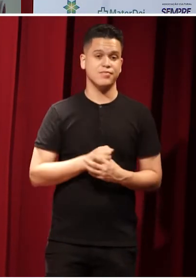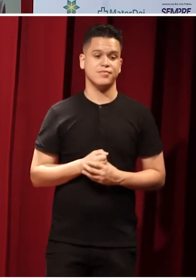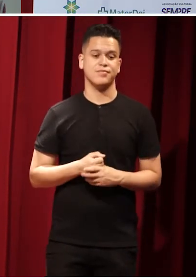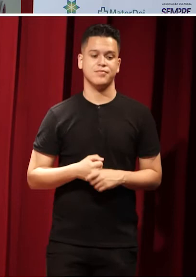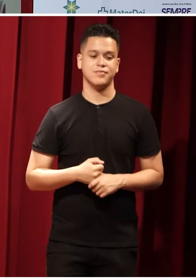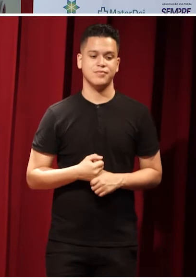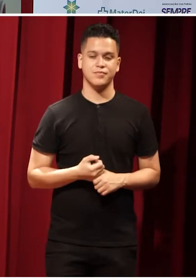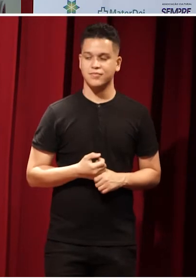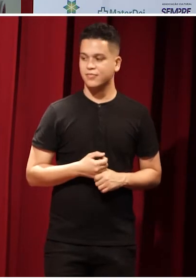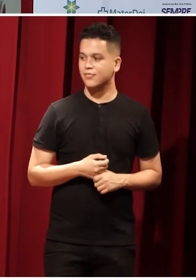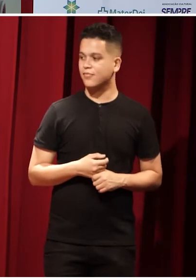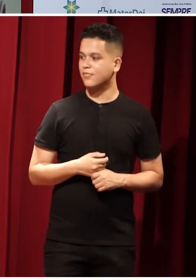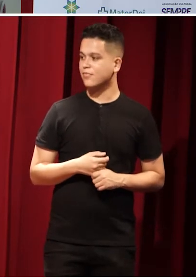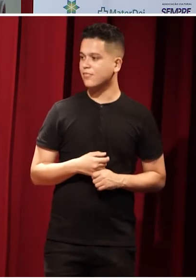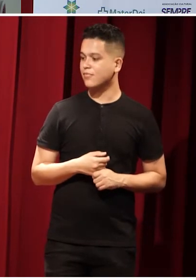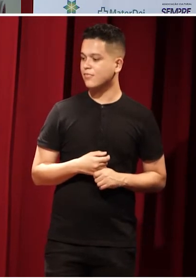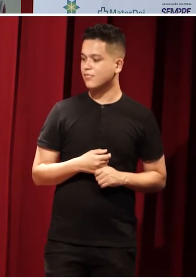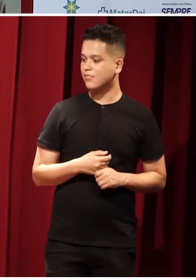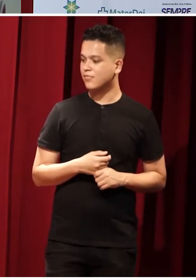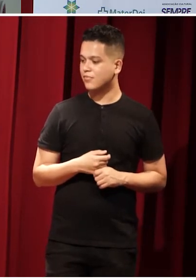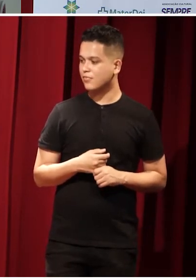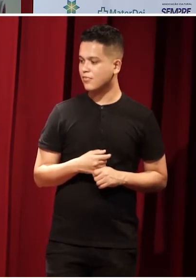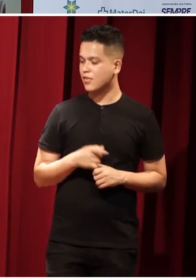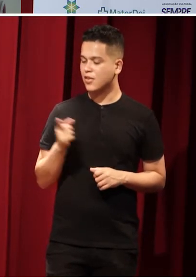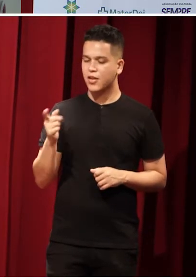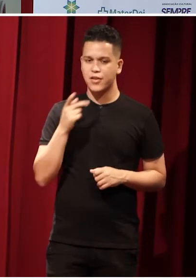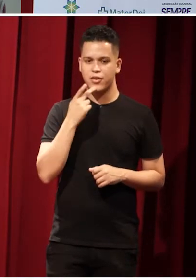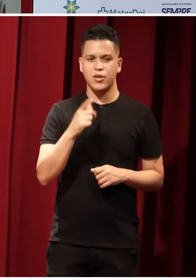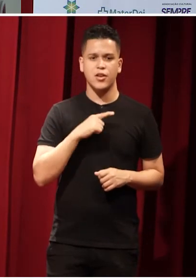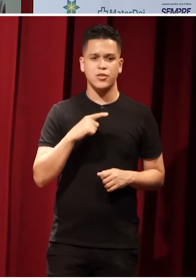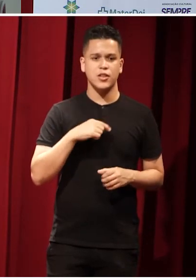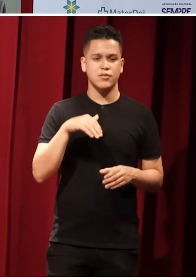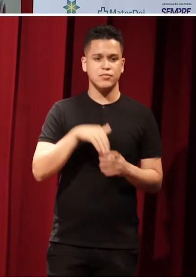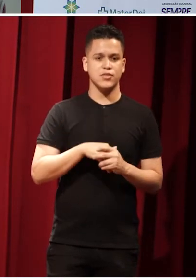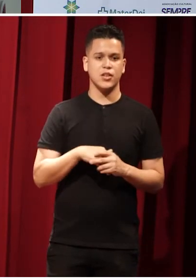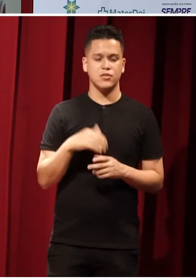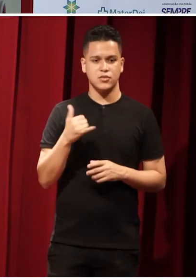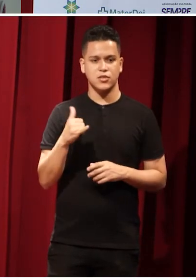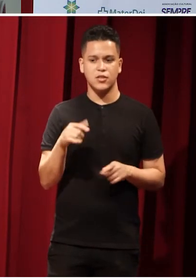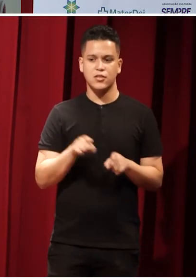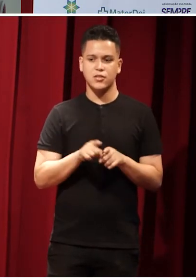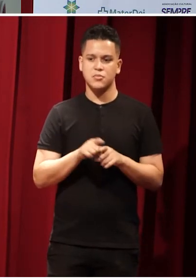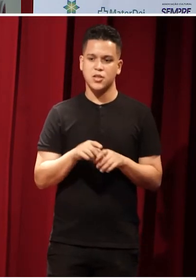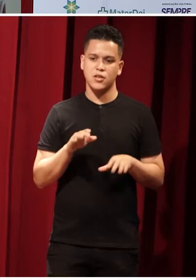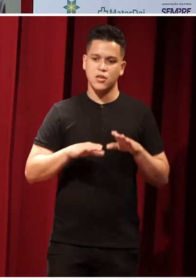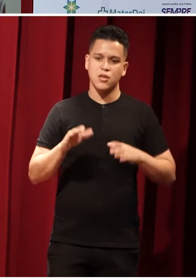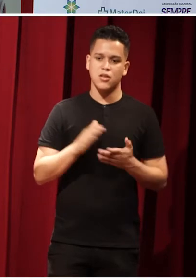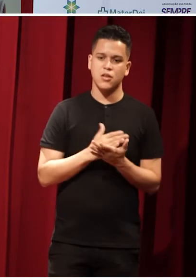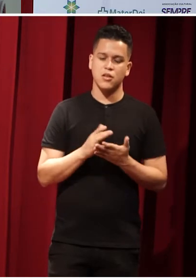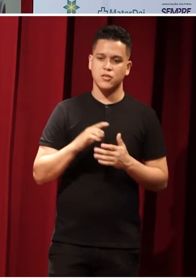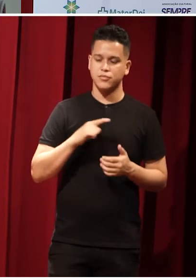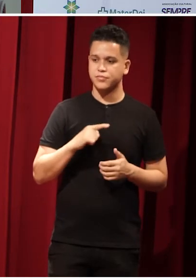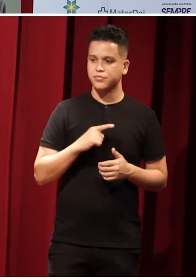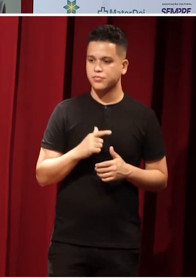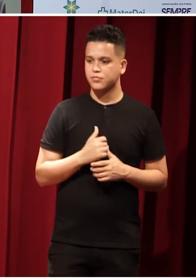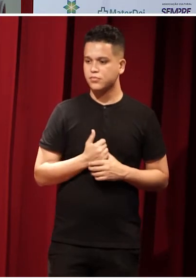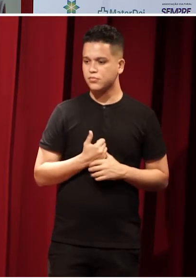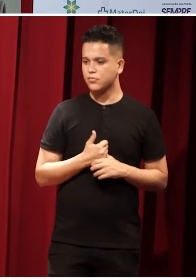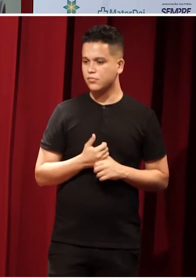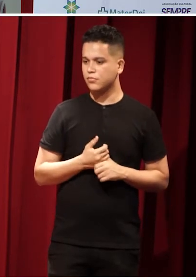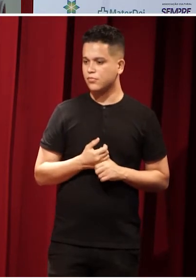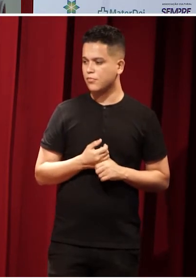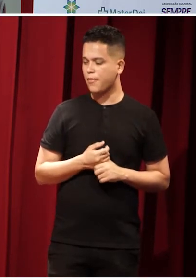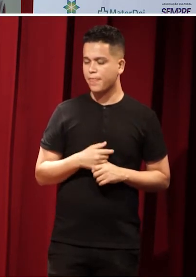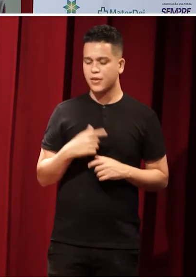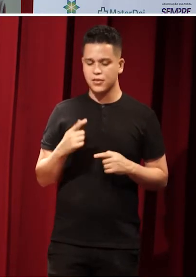criadas em Manaus. Tem um telefone celular hoje em dia, essa maquininha? Não tem um telefone celular com ela hoje? Então,